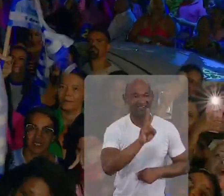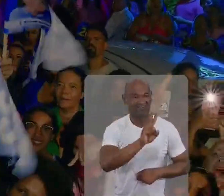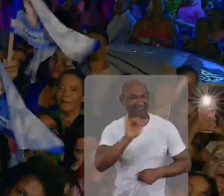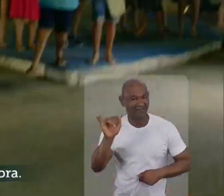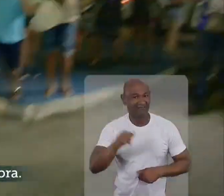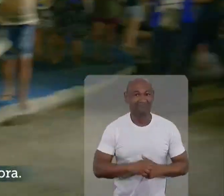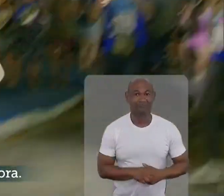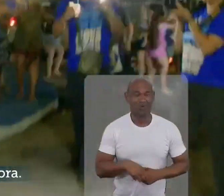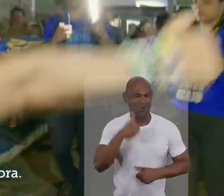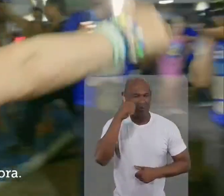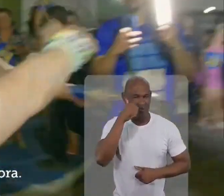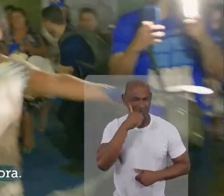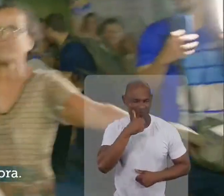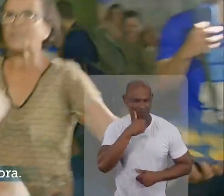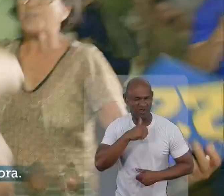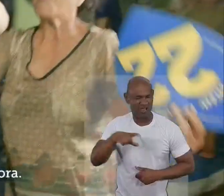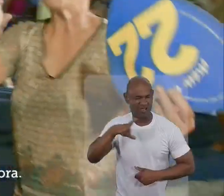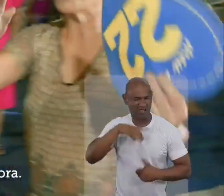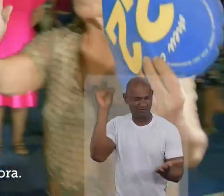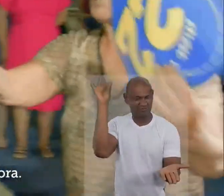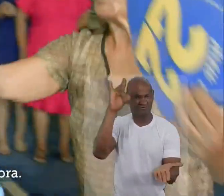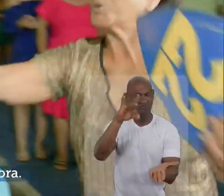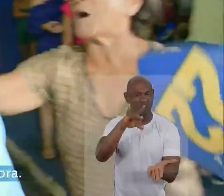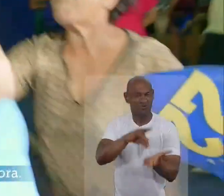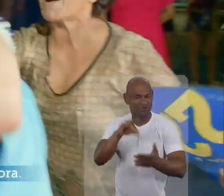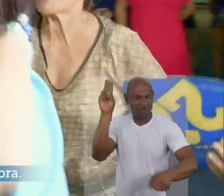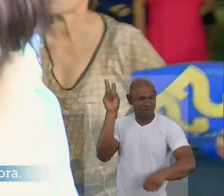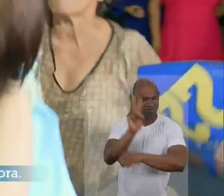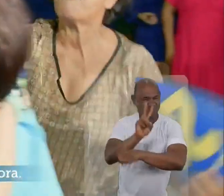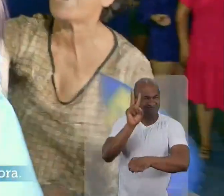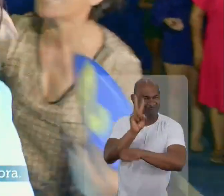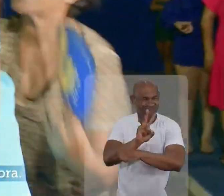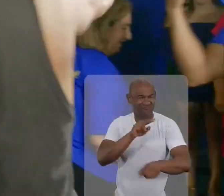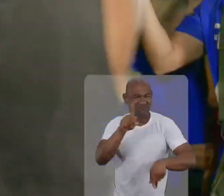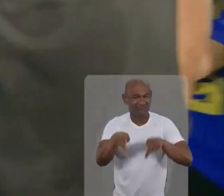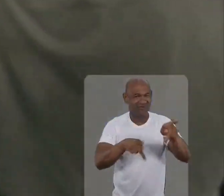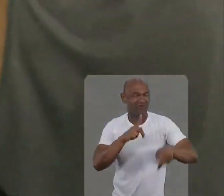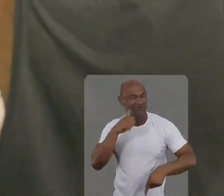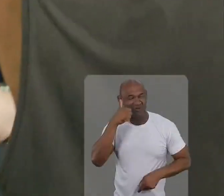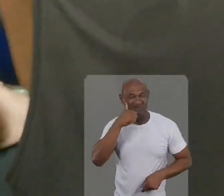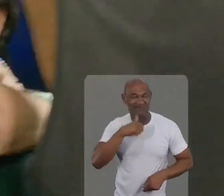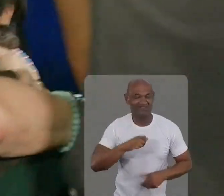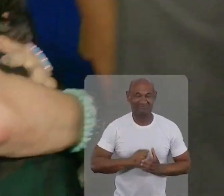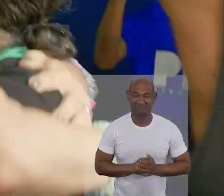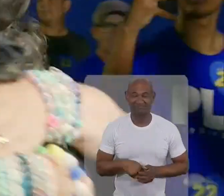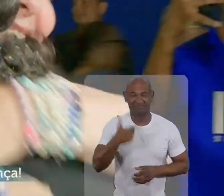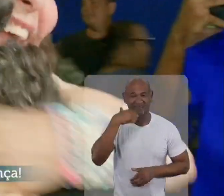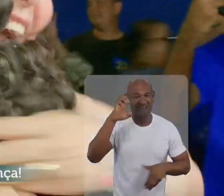fazer história. Mulher de palavra, nossa defensora.